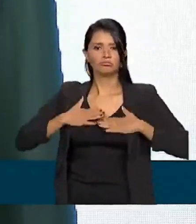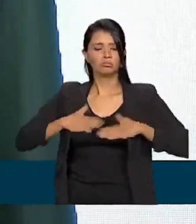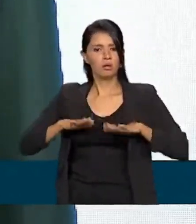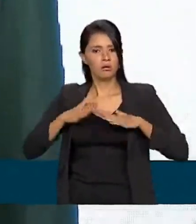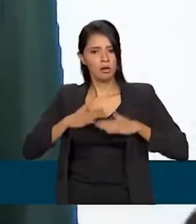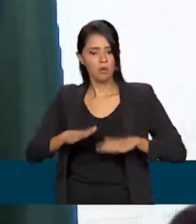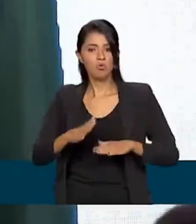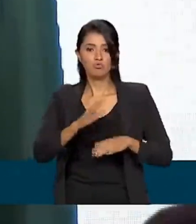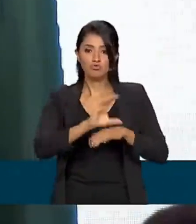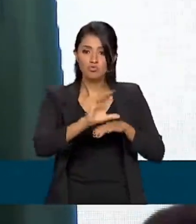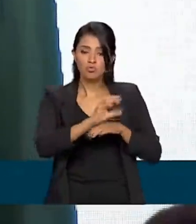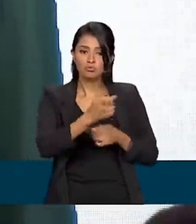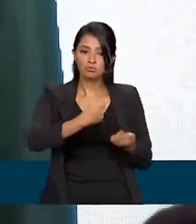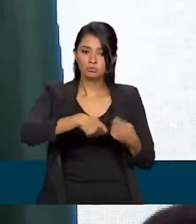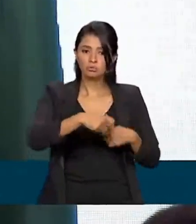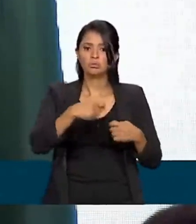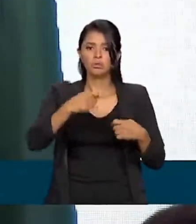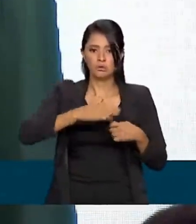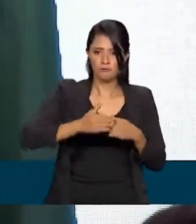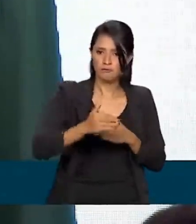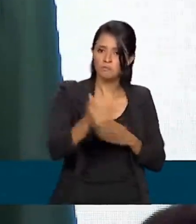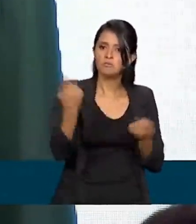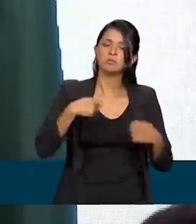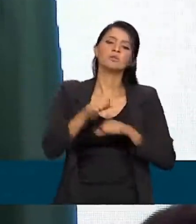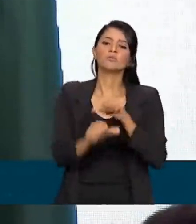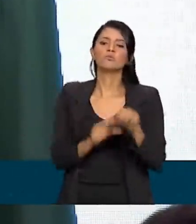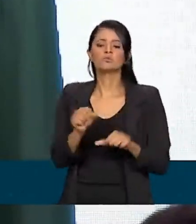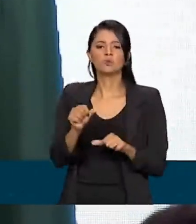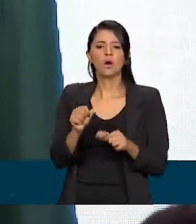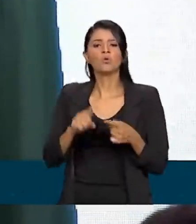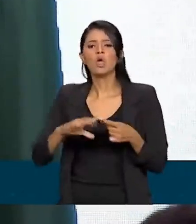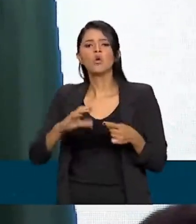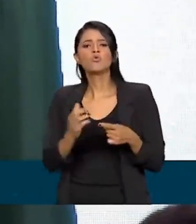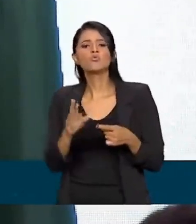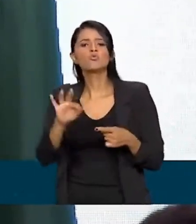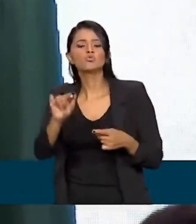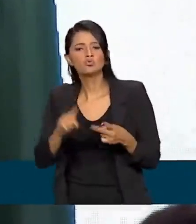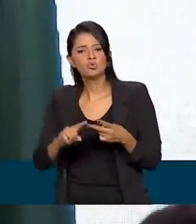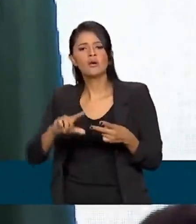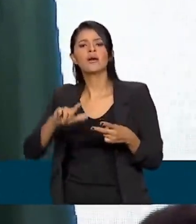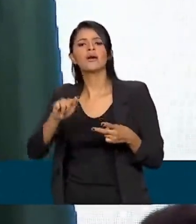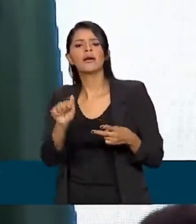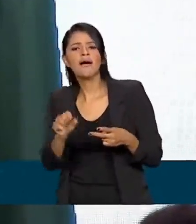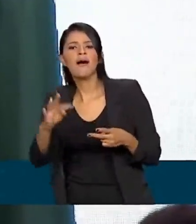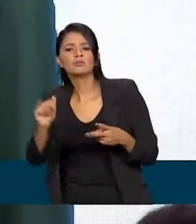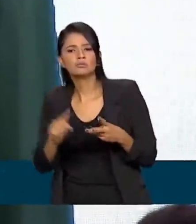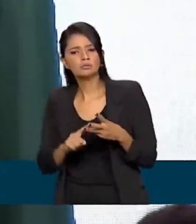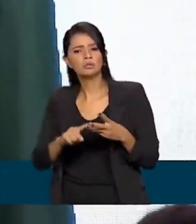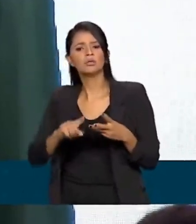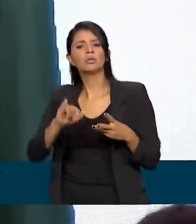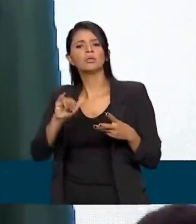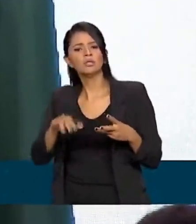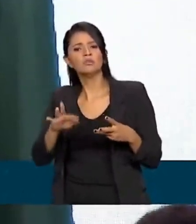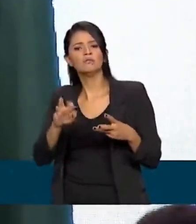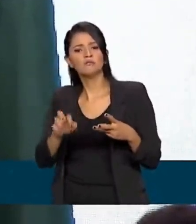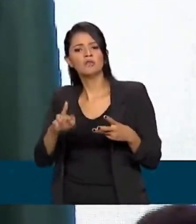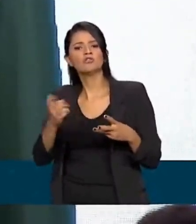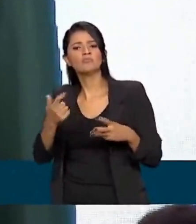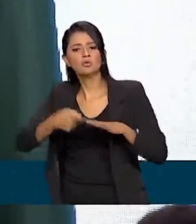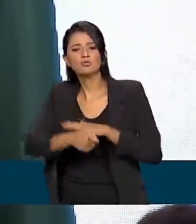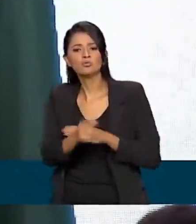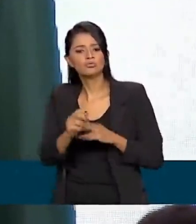de economia daí para frente precisam mudar o que é custo, e o que é gasto e o que é investimento. Porque não